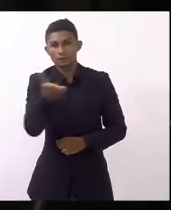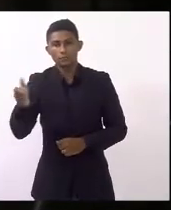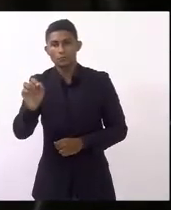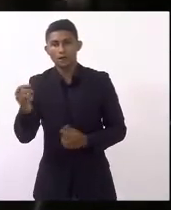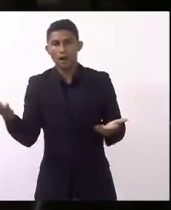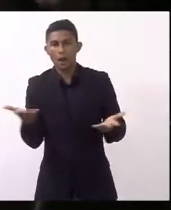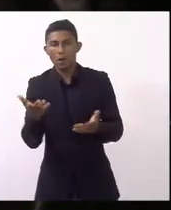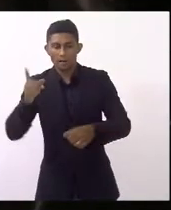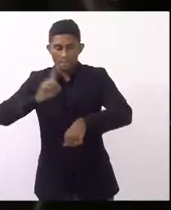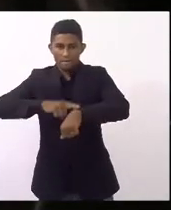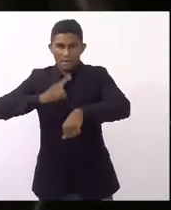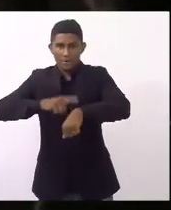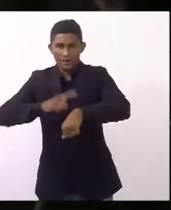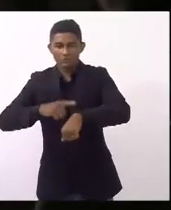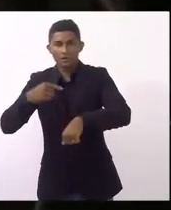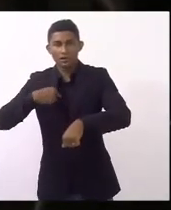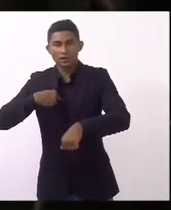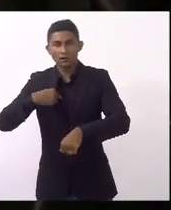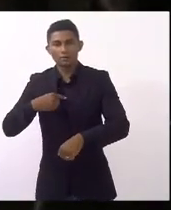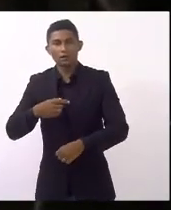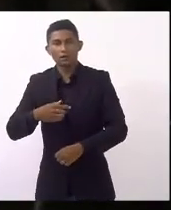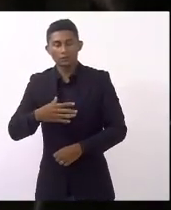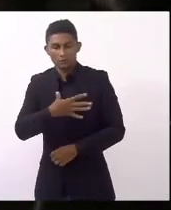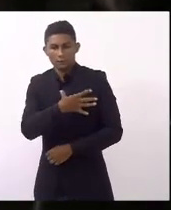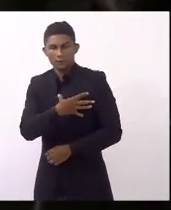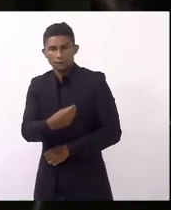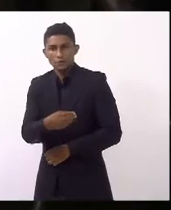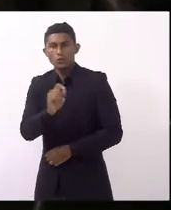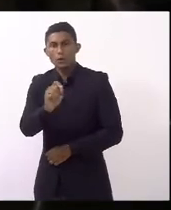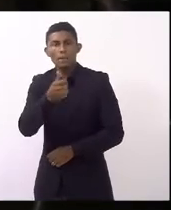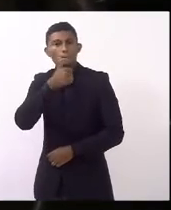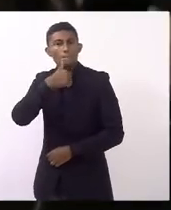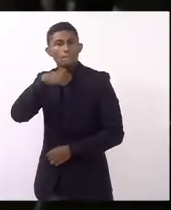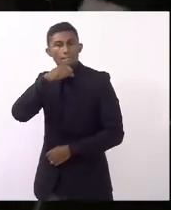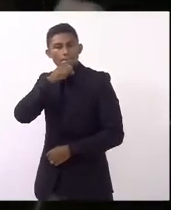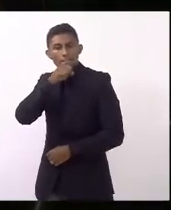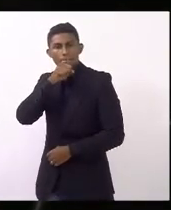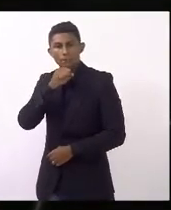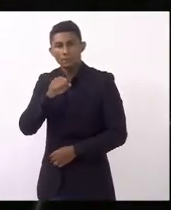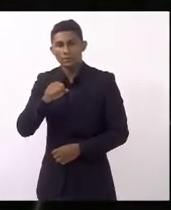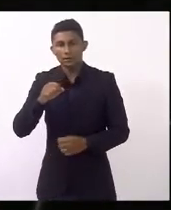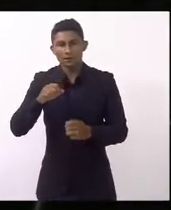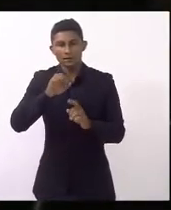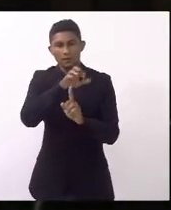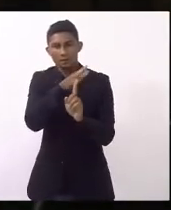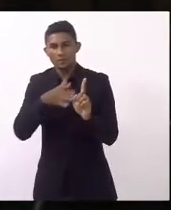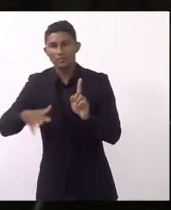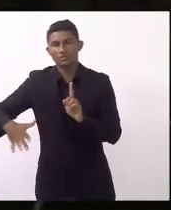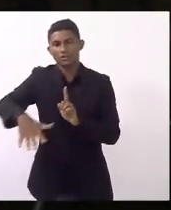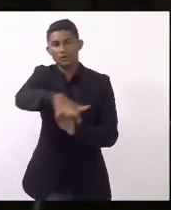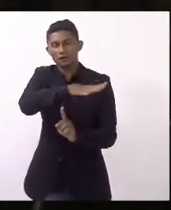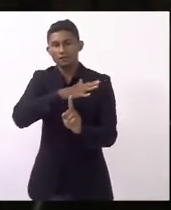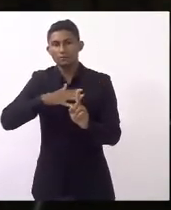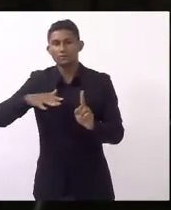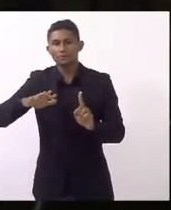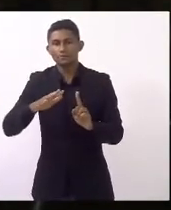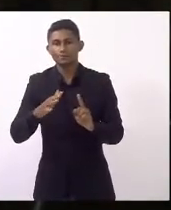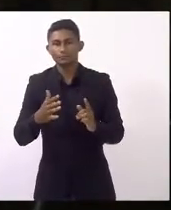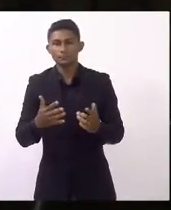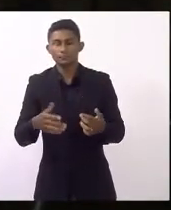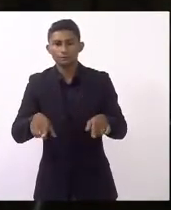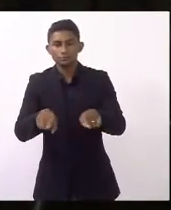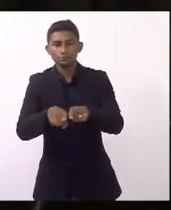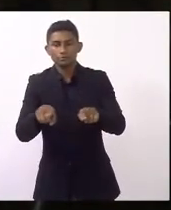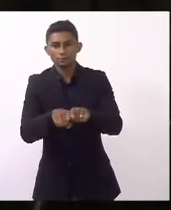que nesse momento eu enquanto filho biológico de minha mãe Beata de Iemanjá e atual Babalorixá